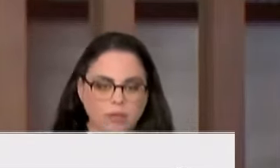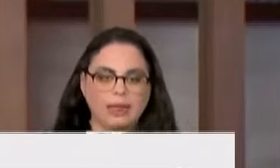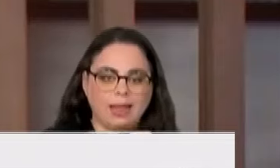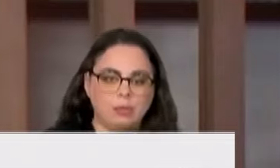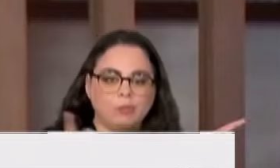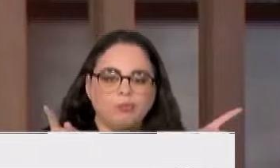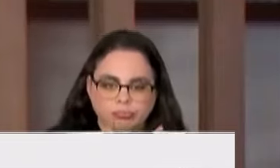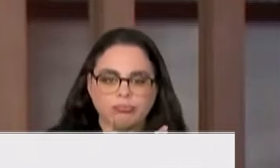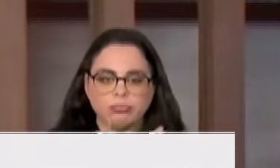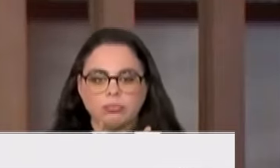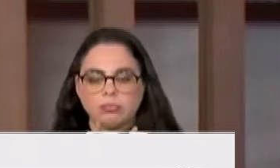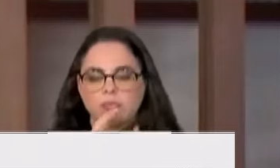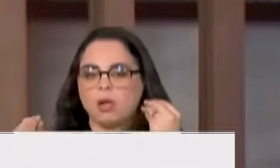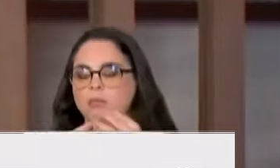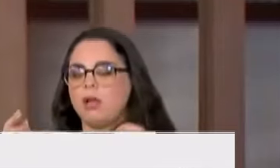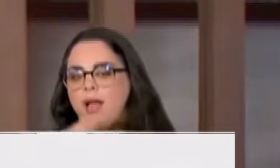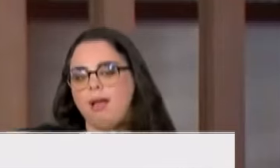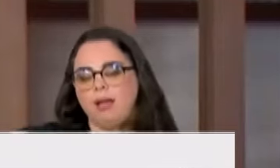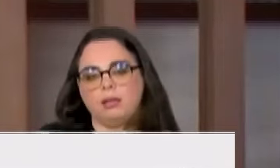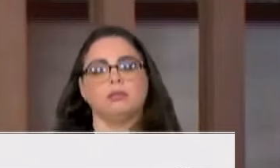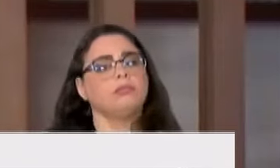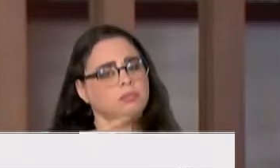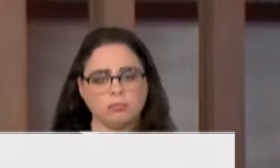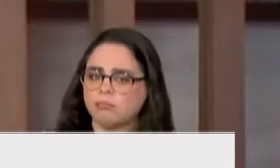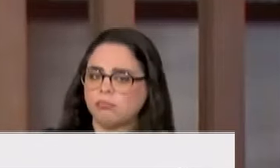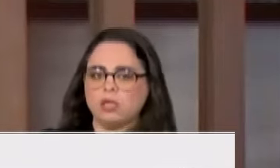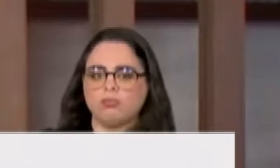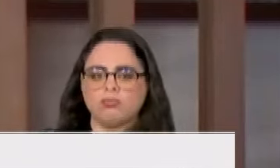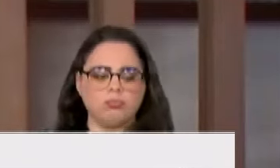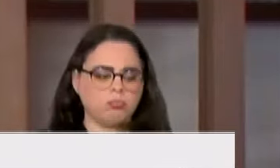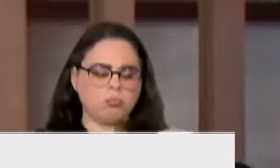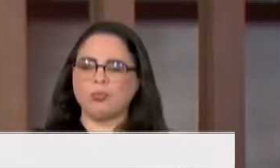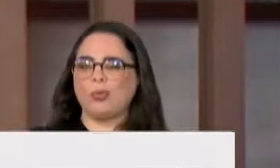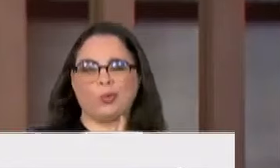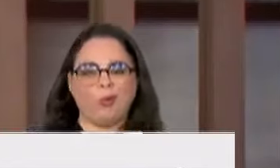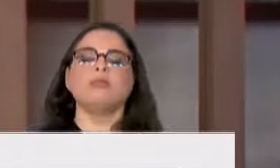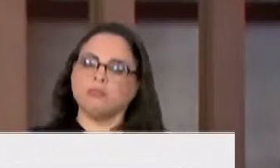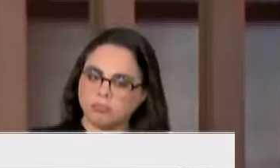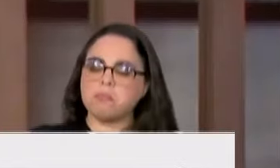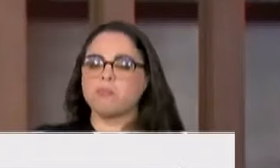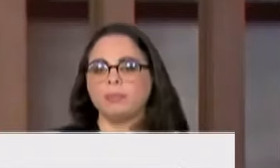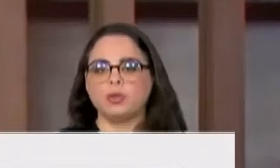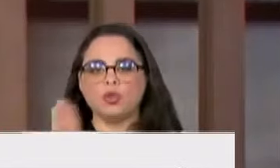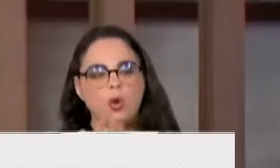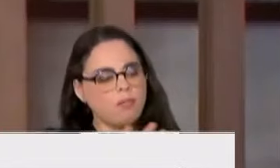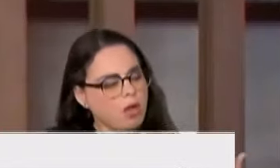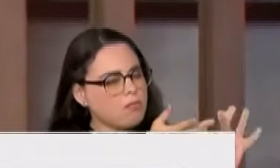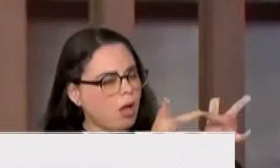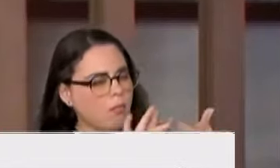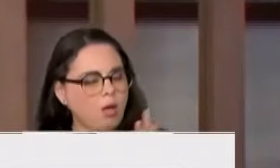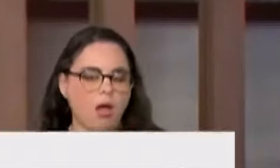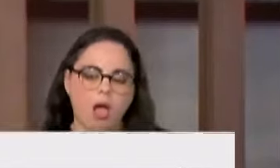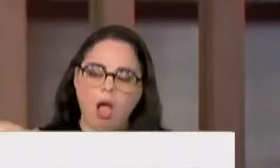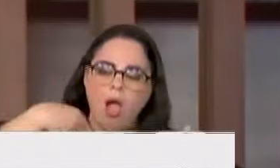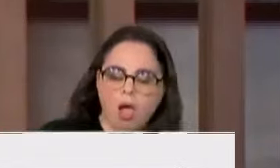tempo, evacuadas da região. Nós continuamos a fazer isso, o próprio presidente Lula e todos os seus contatos que teve